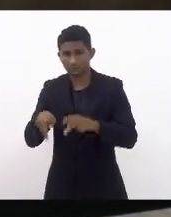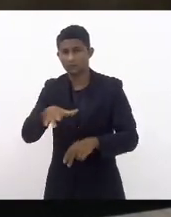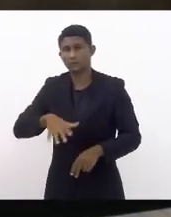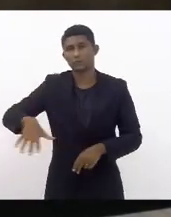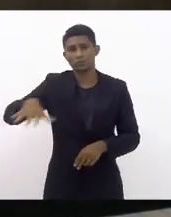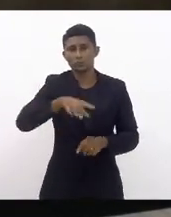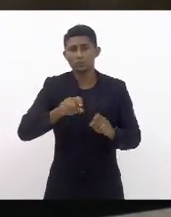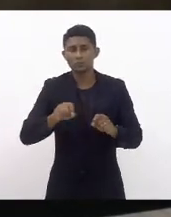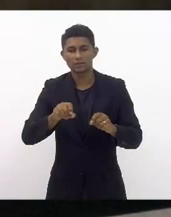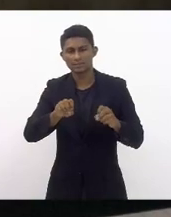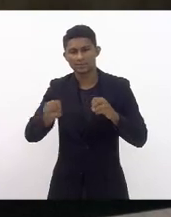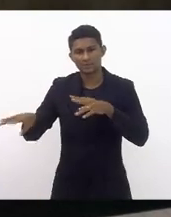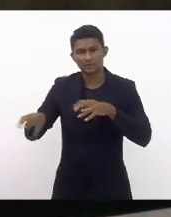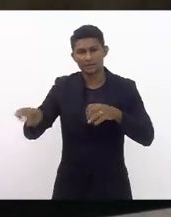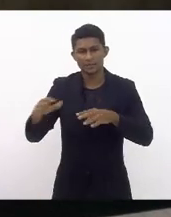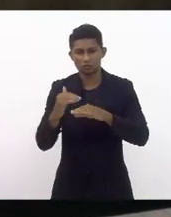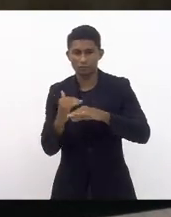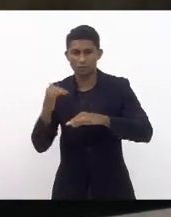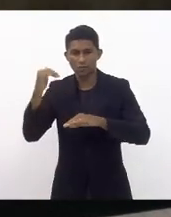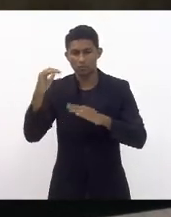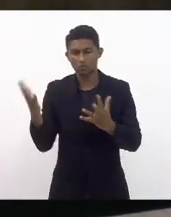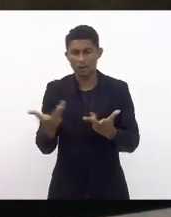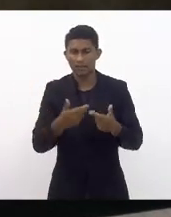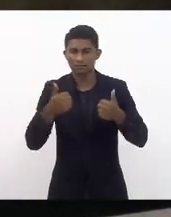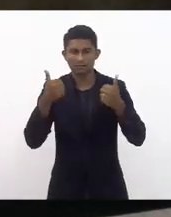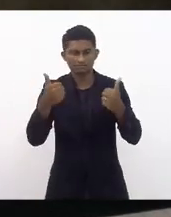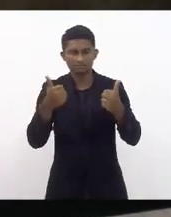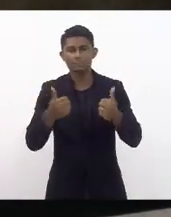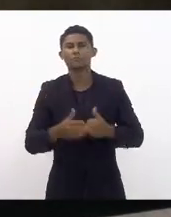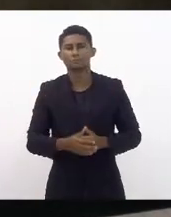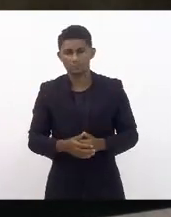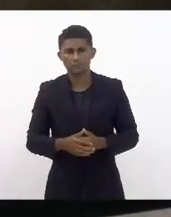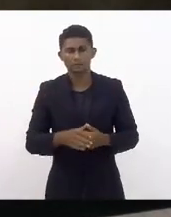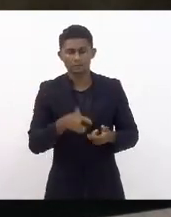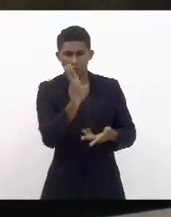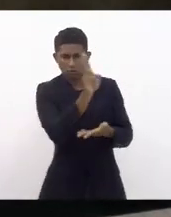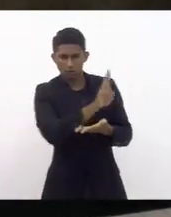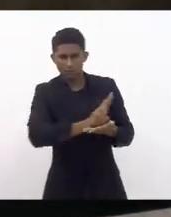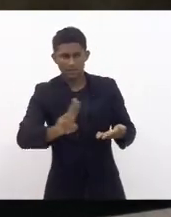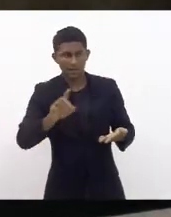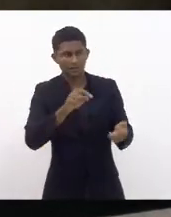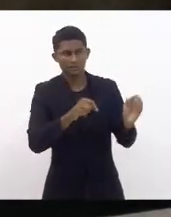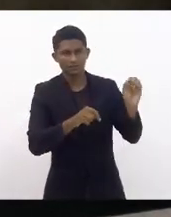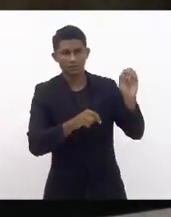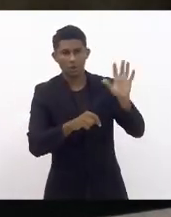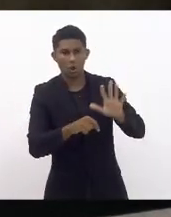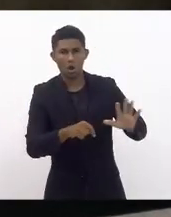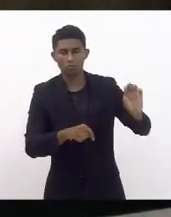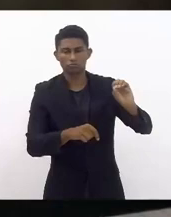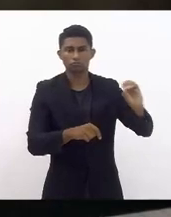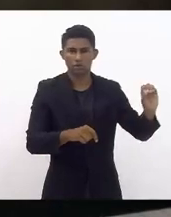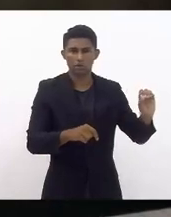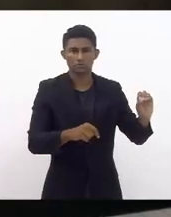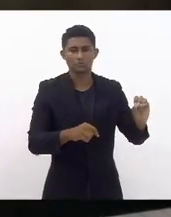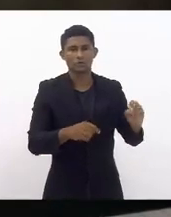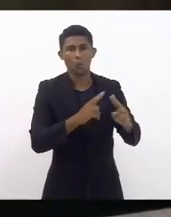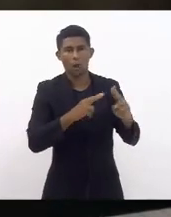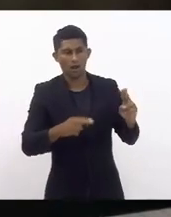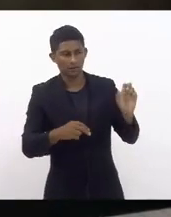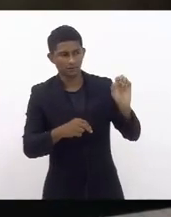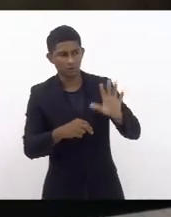ensino superior de qualidade na Zona Oeste, universidade na Zona Oeste, UERJ na Zona